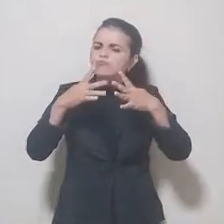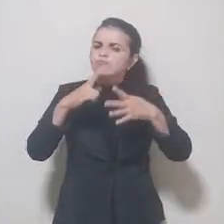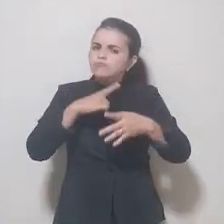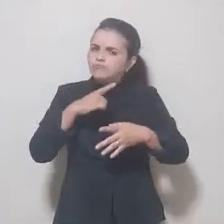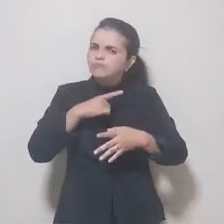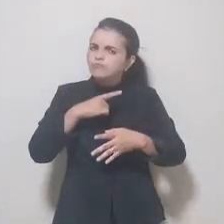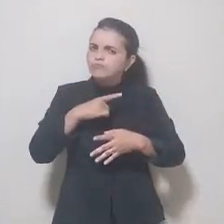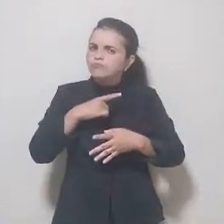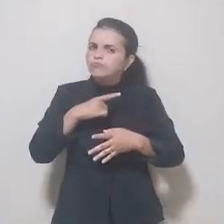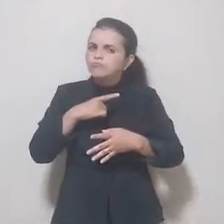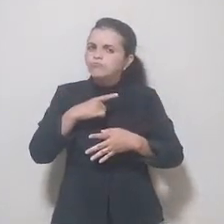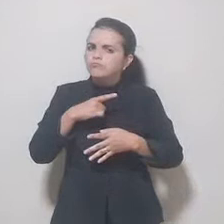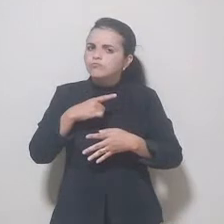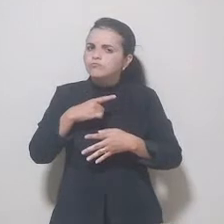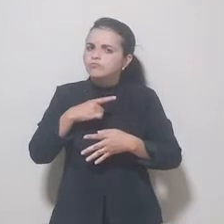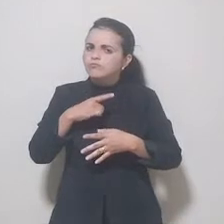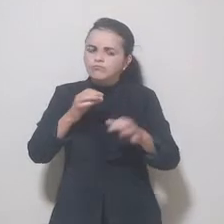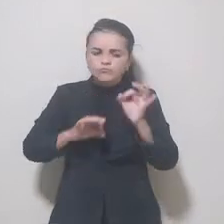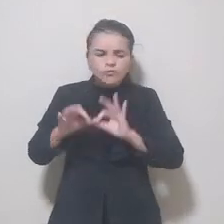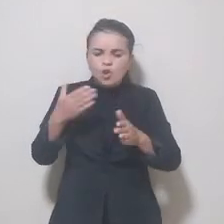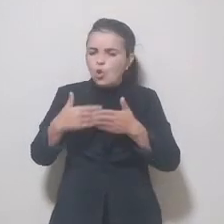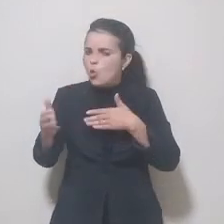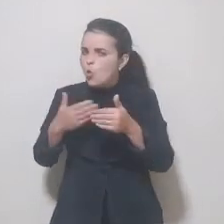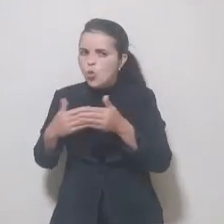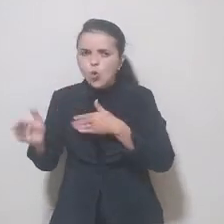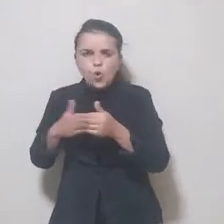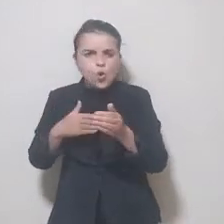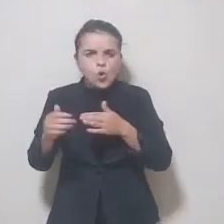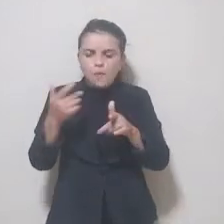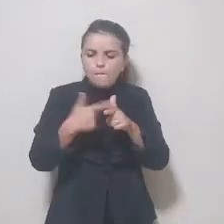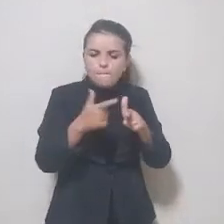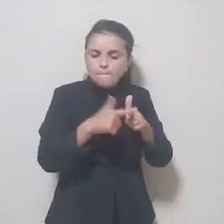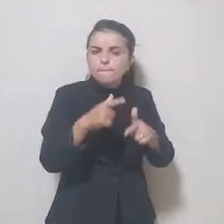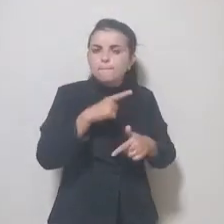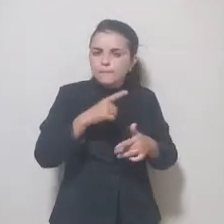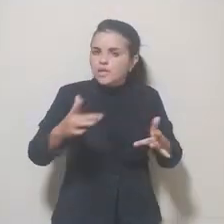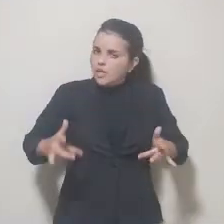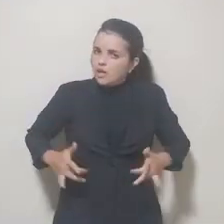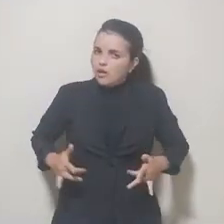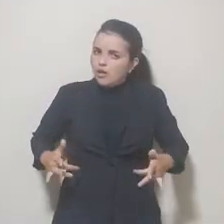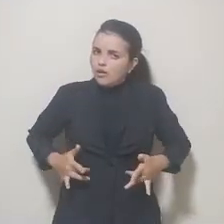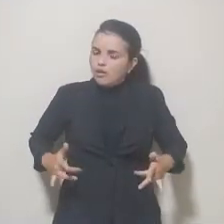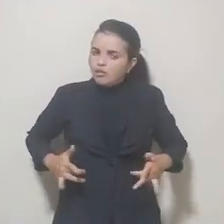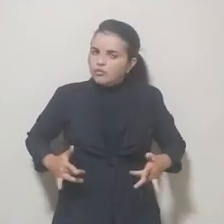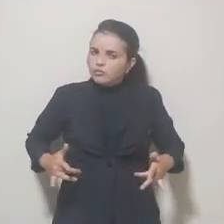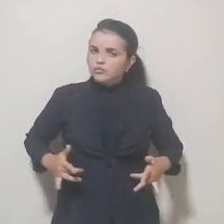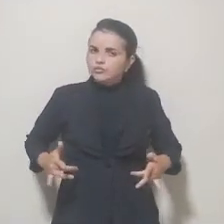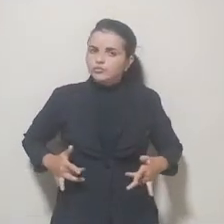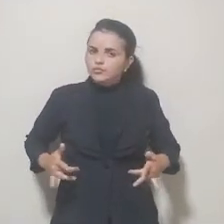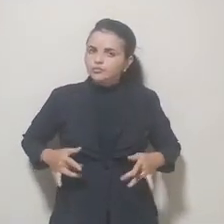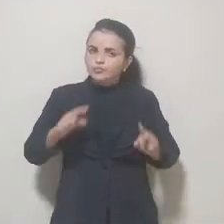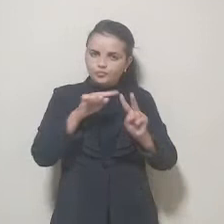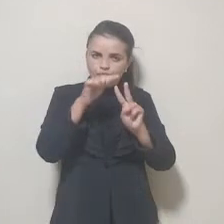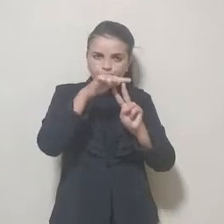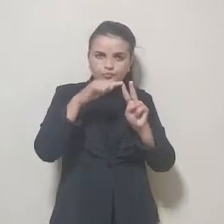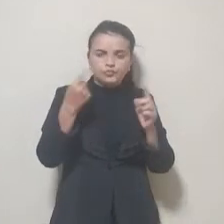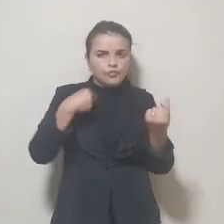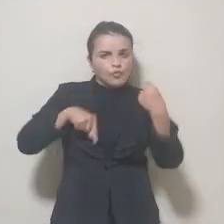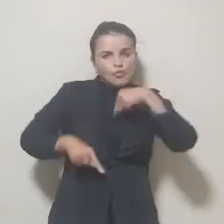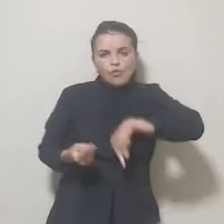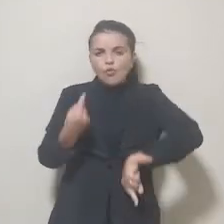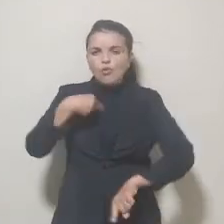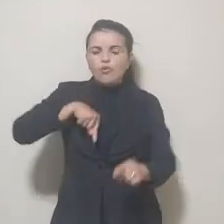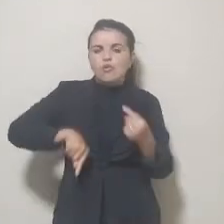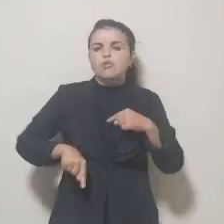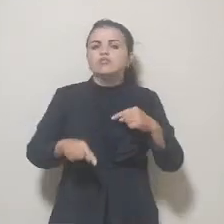para situações adversas. Então essa é uma da função aí das nossas glândulas suprarrenais, que é a produção desses dois hormônios. Então